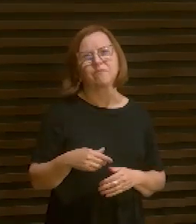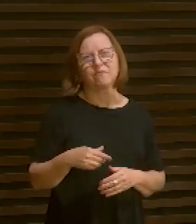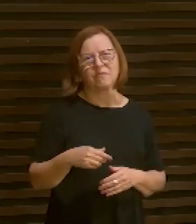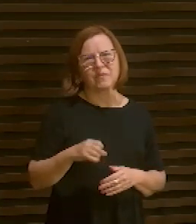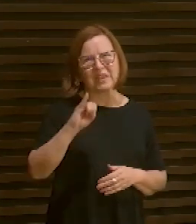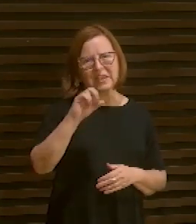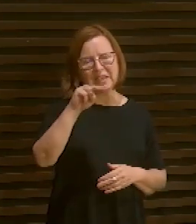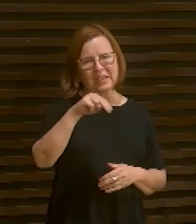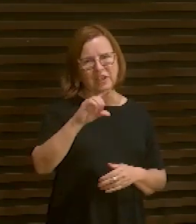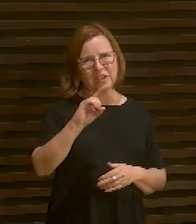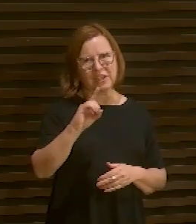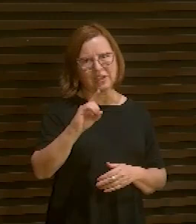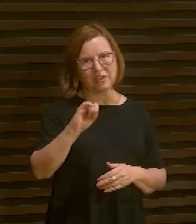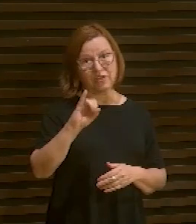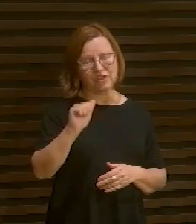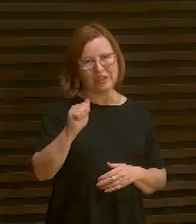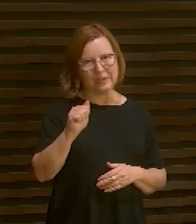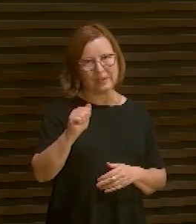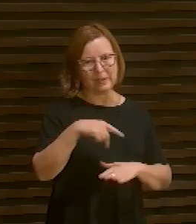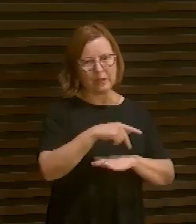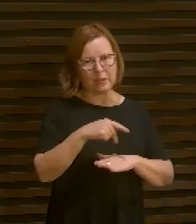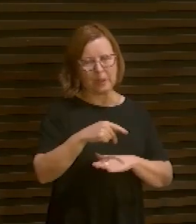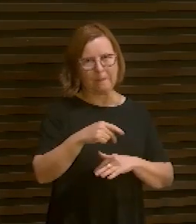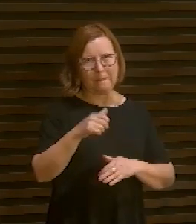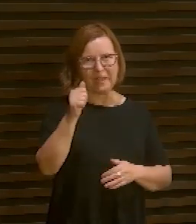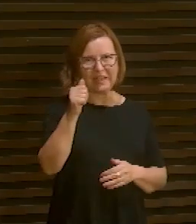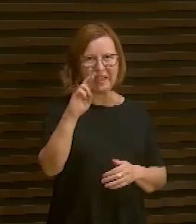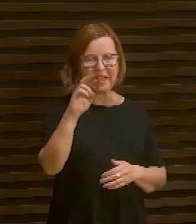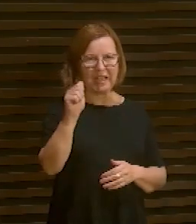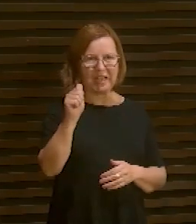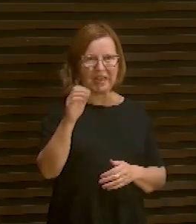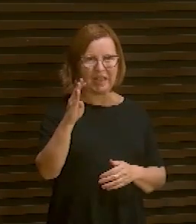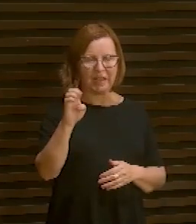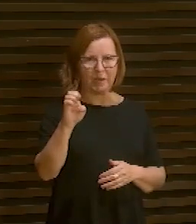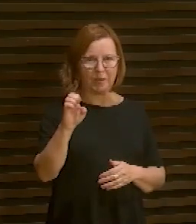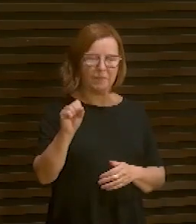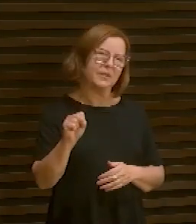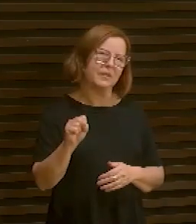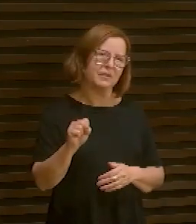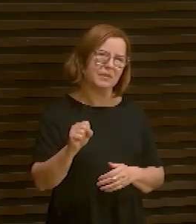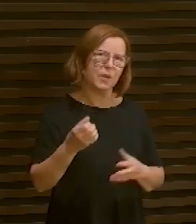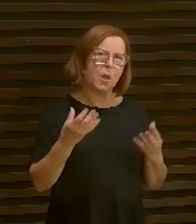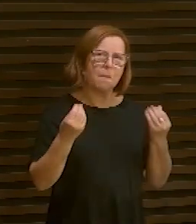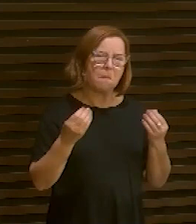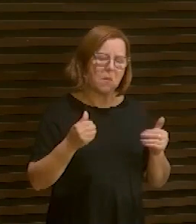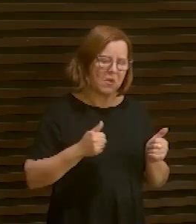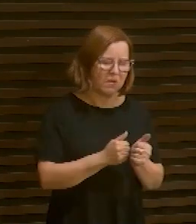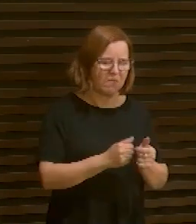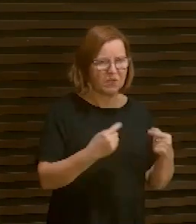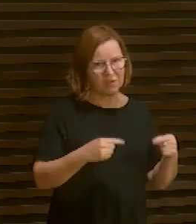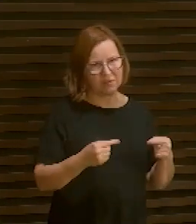países árabes, muita perseguição, e é um contexto muito parecido com esta